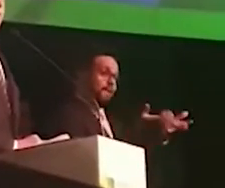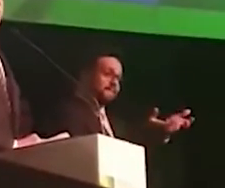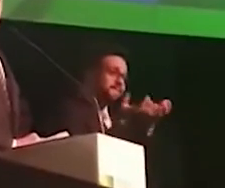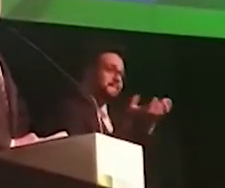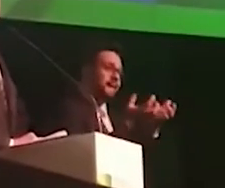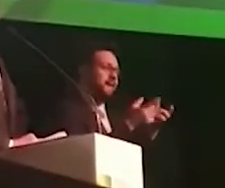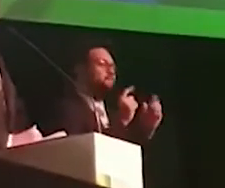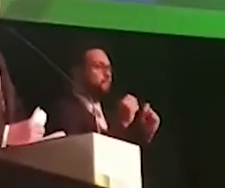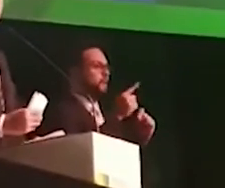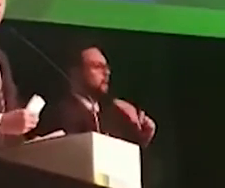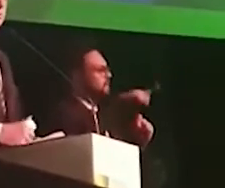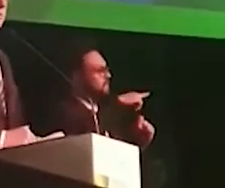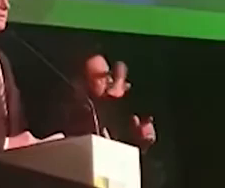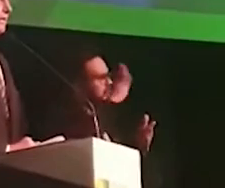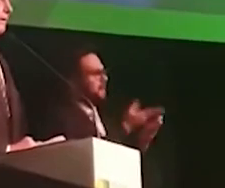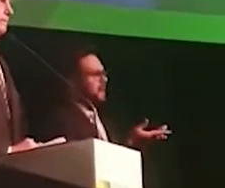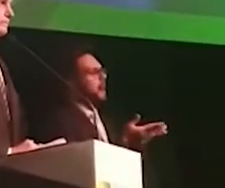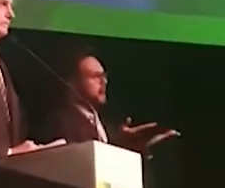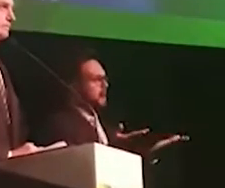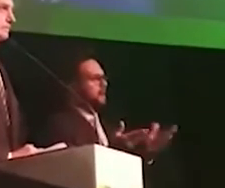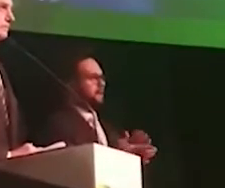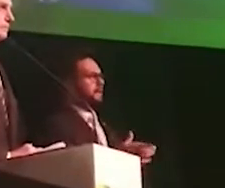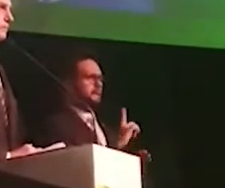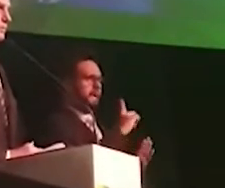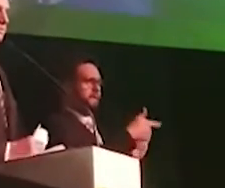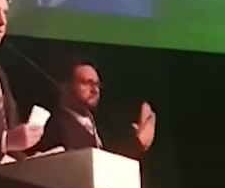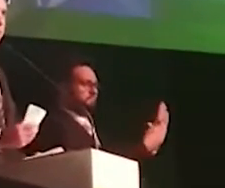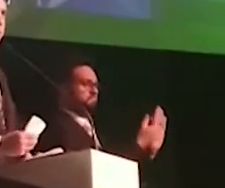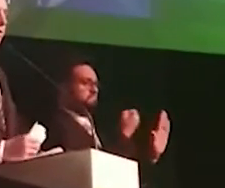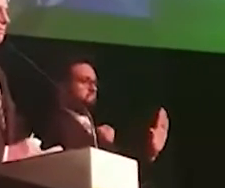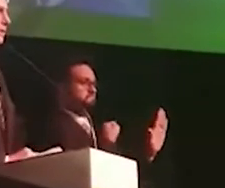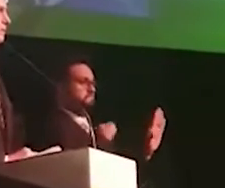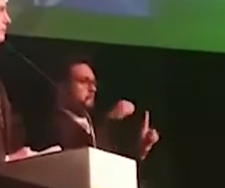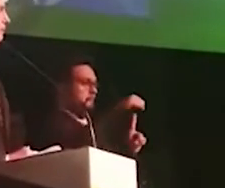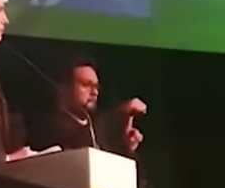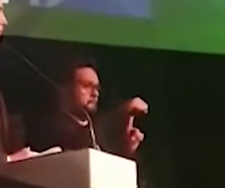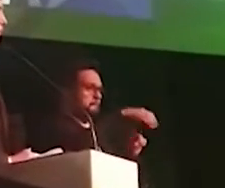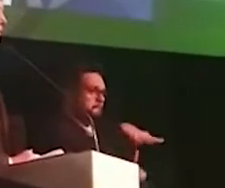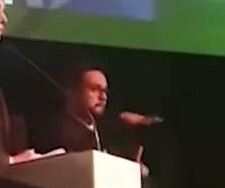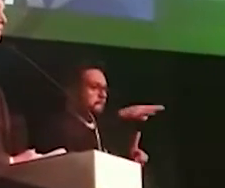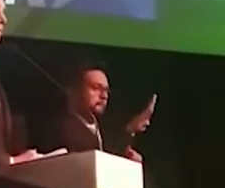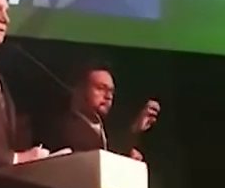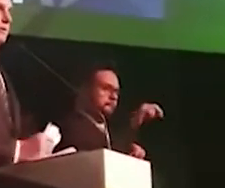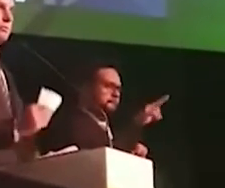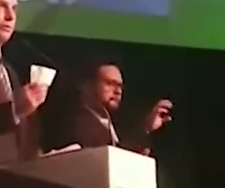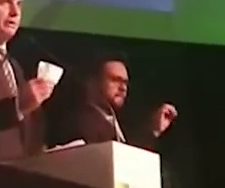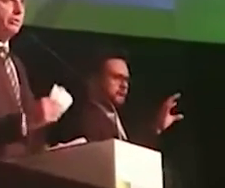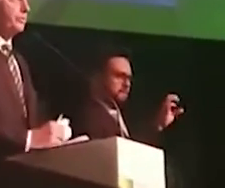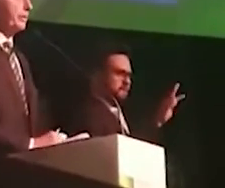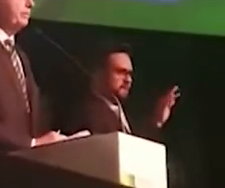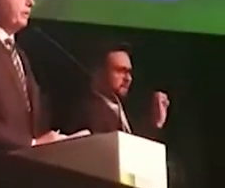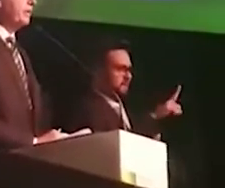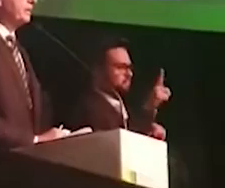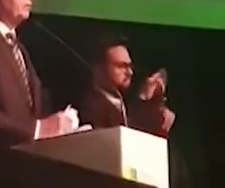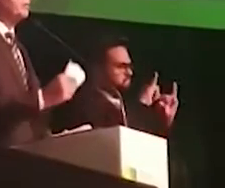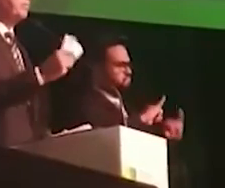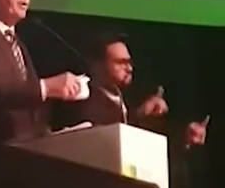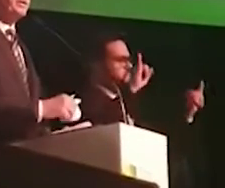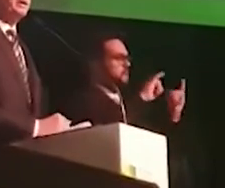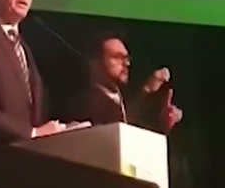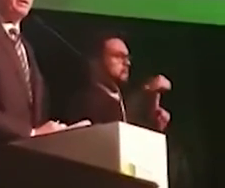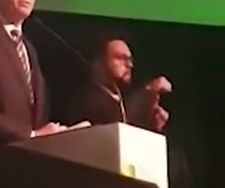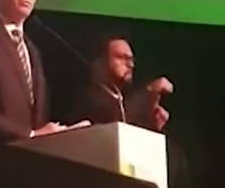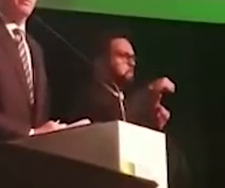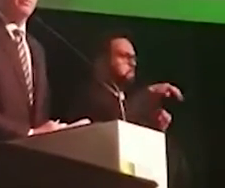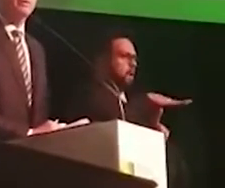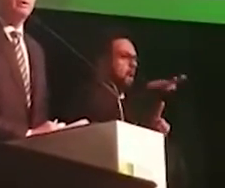queremos cativá-los. Os números estão aí. O Banco Central mesmo divulga. Eu só ligo para o Banco Central depois